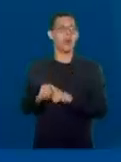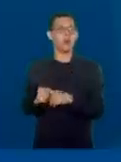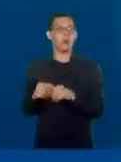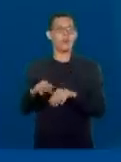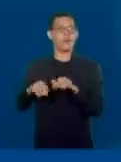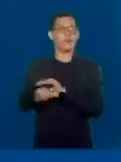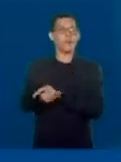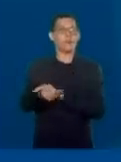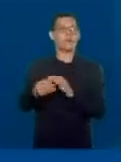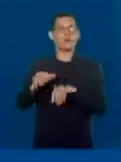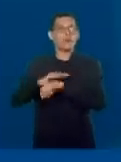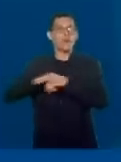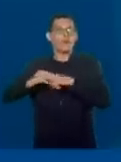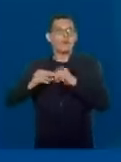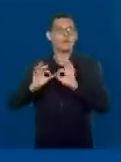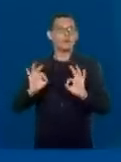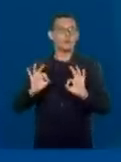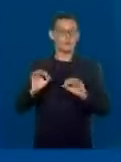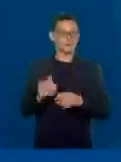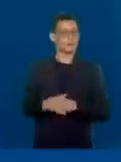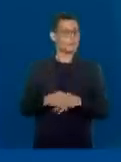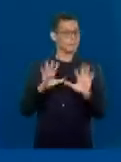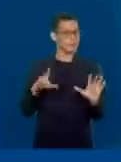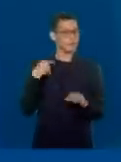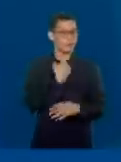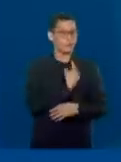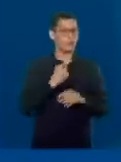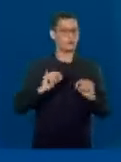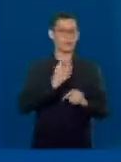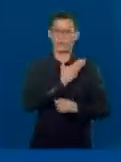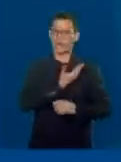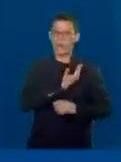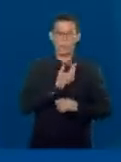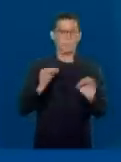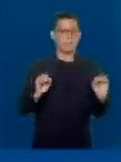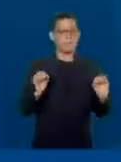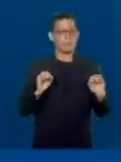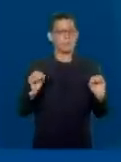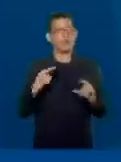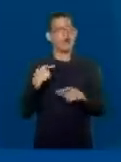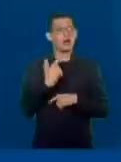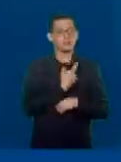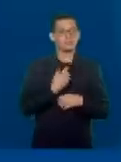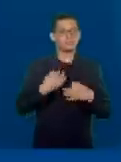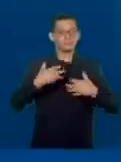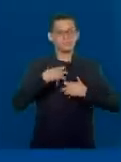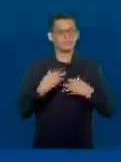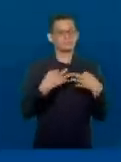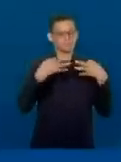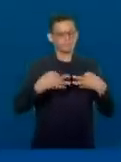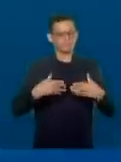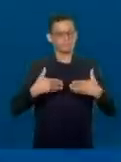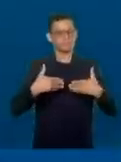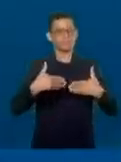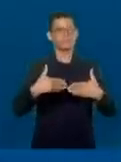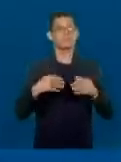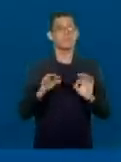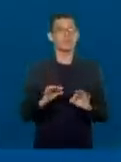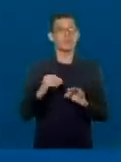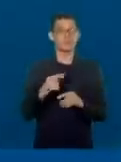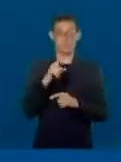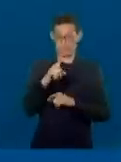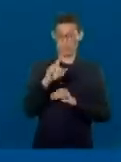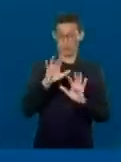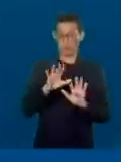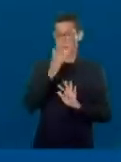amigos, nós não temos relacionamento e tratamento para pessoas que são corruptas ou agem dessa maneira,